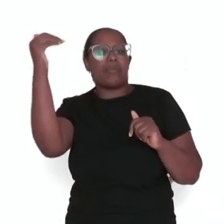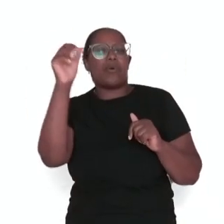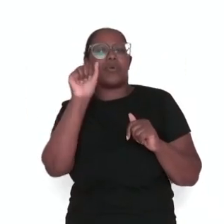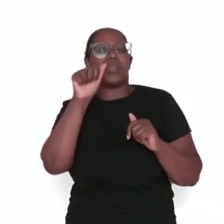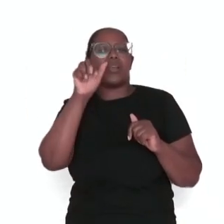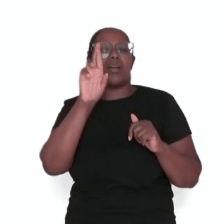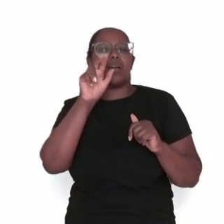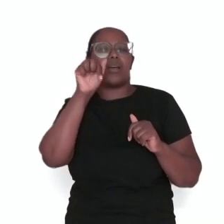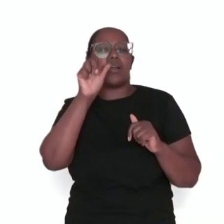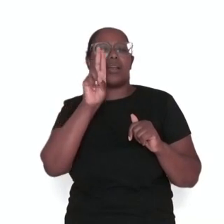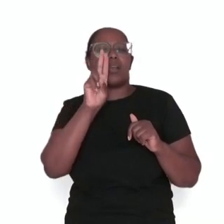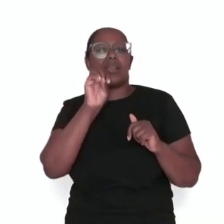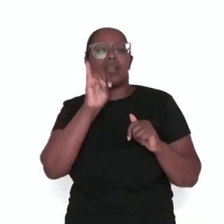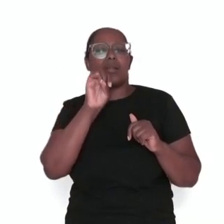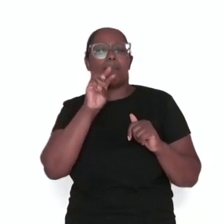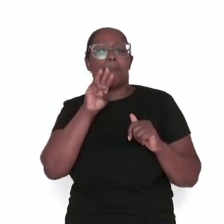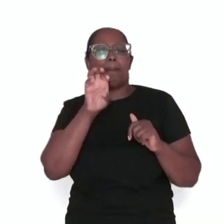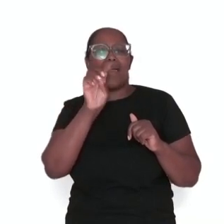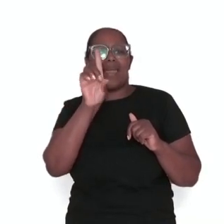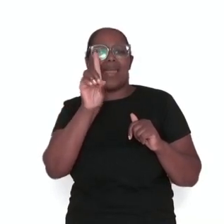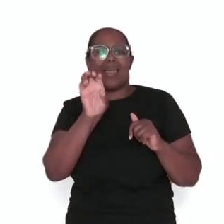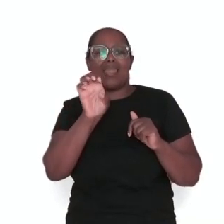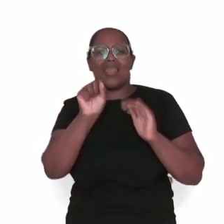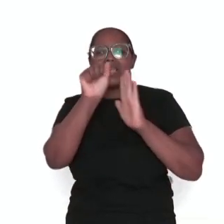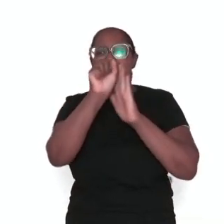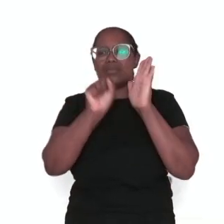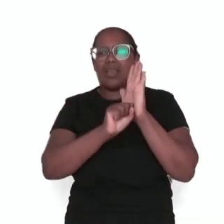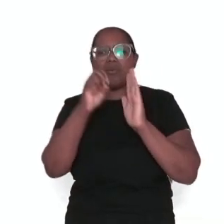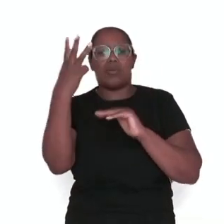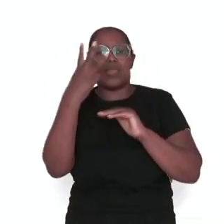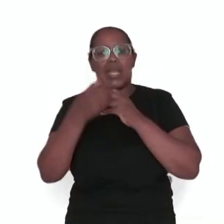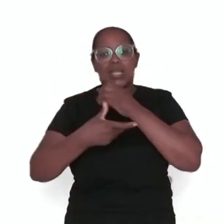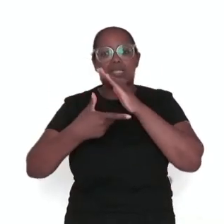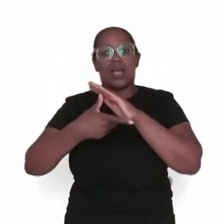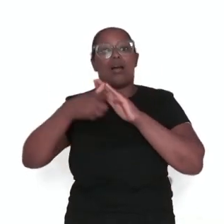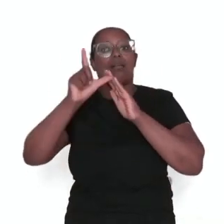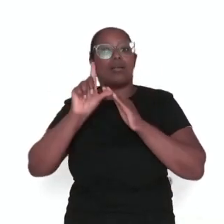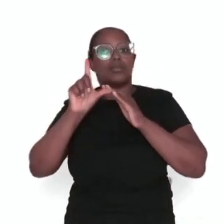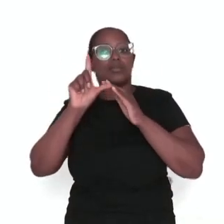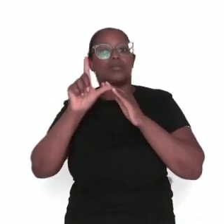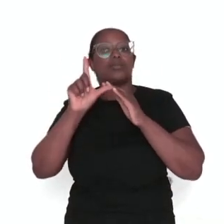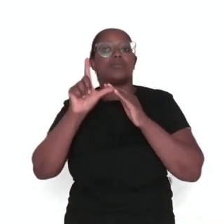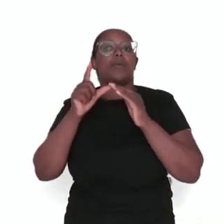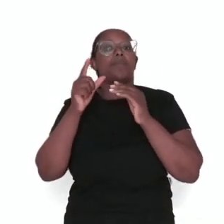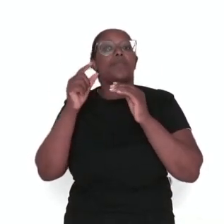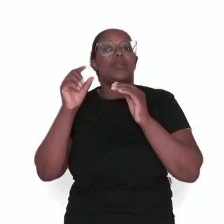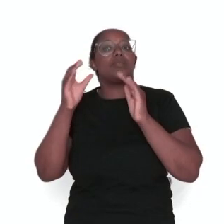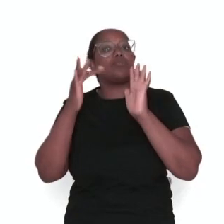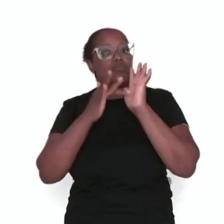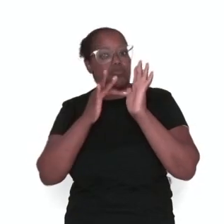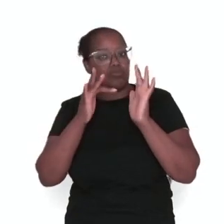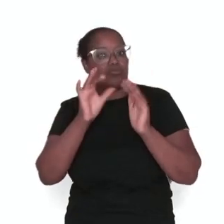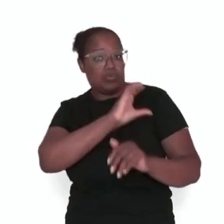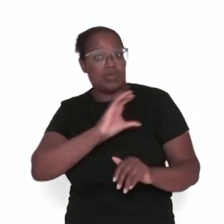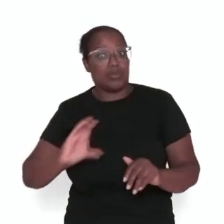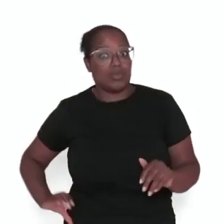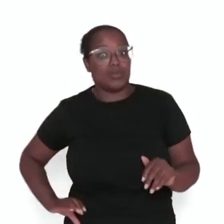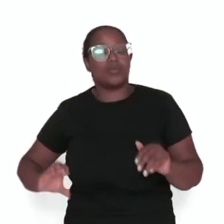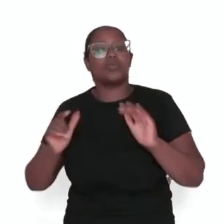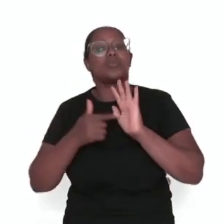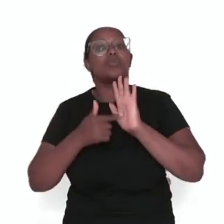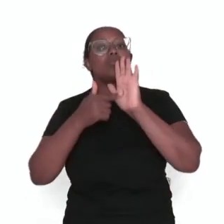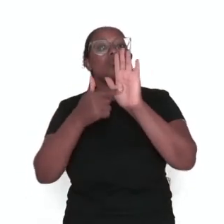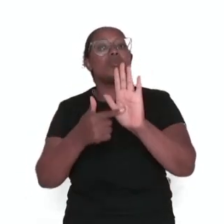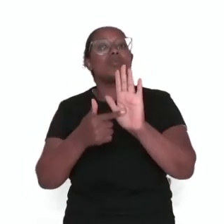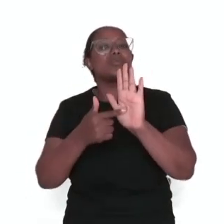século III a.C., na tentativa de encontrar essa quantidade, que era um número extraordinariamente grande, ele